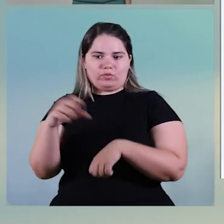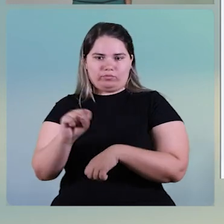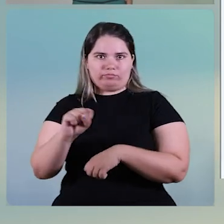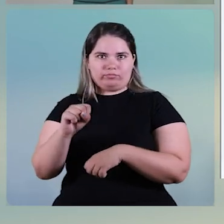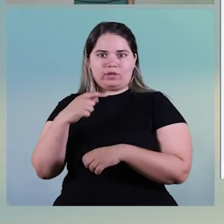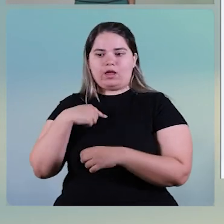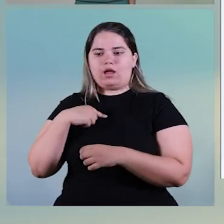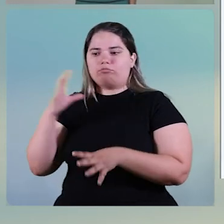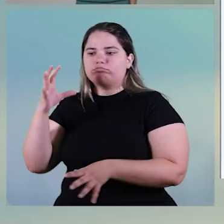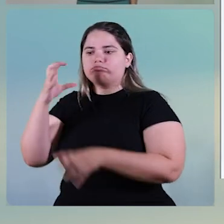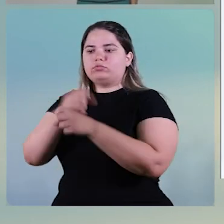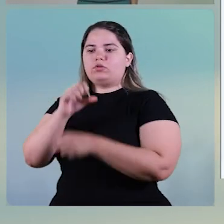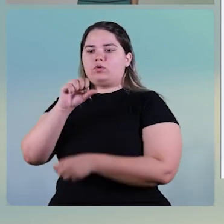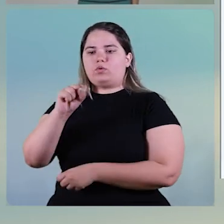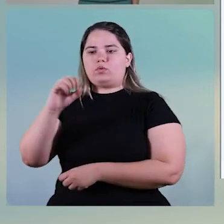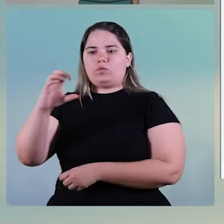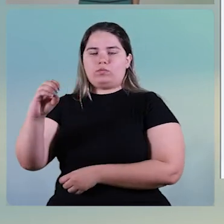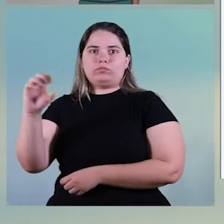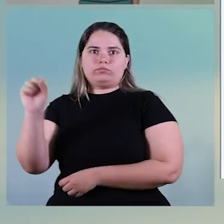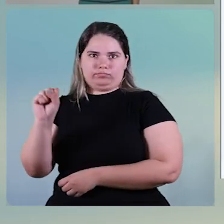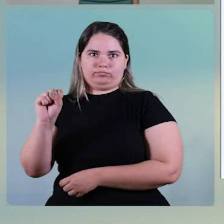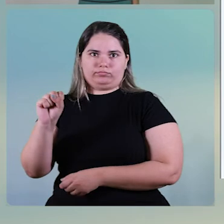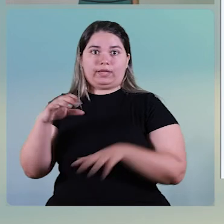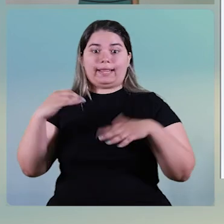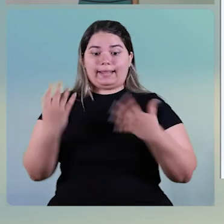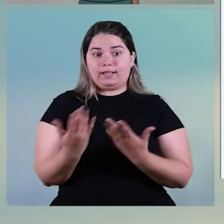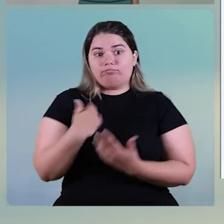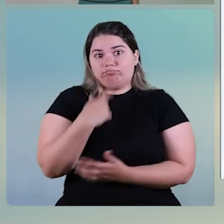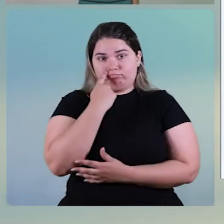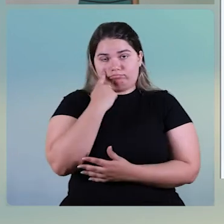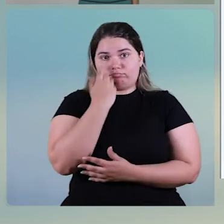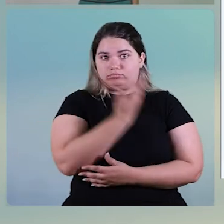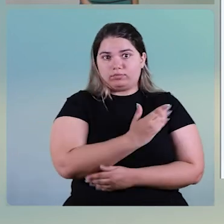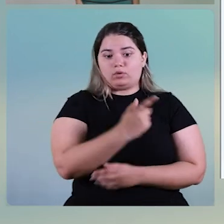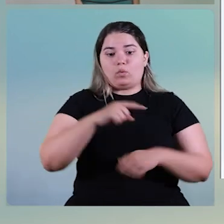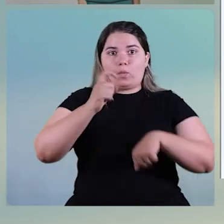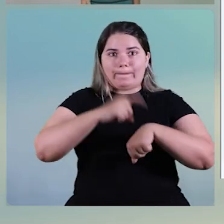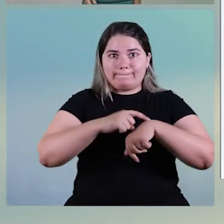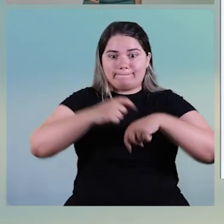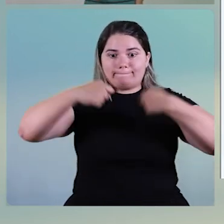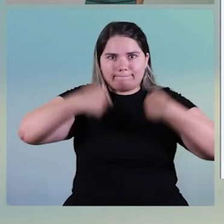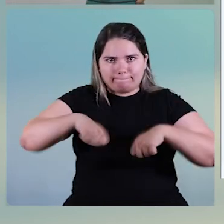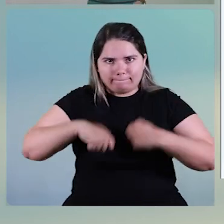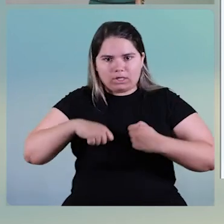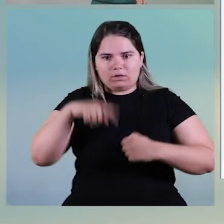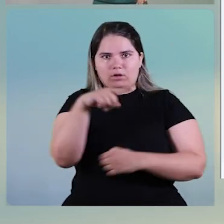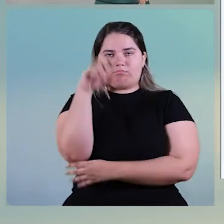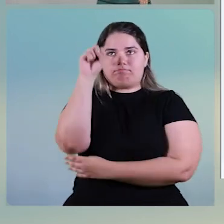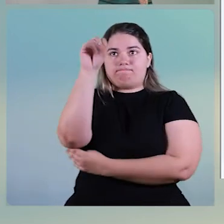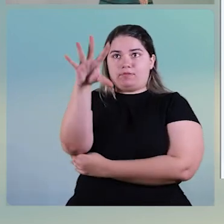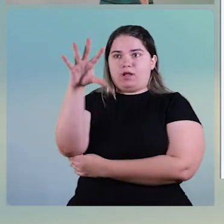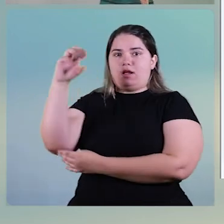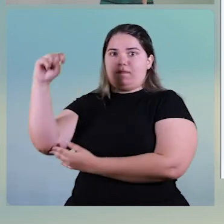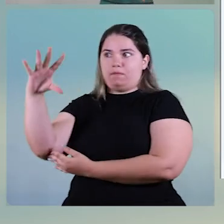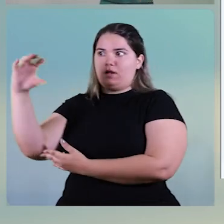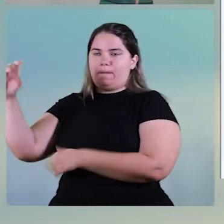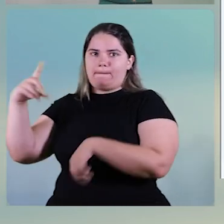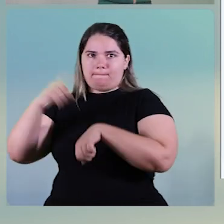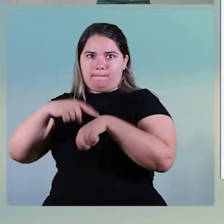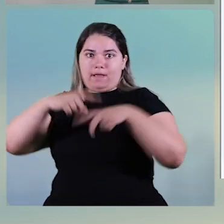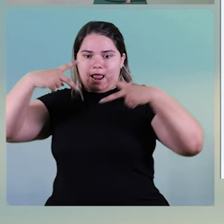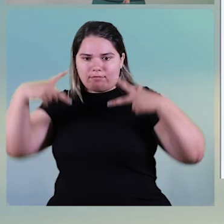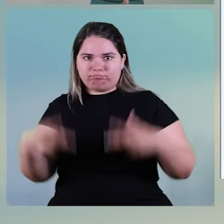vai dar exatamente 80 segundos. Então, o tempo necessário para que os semáforos abram de